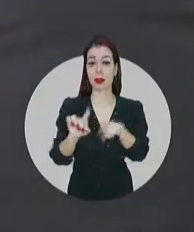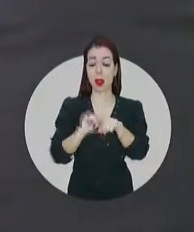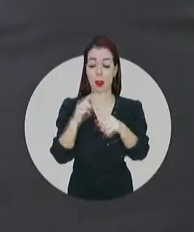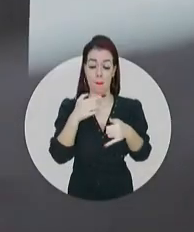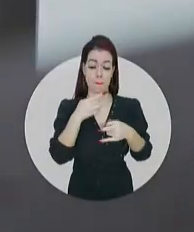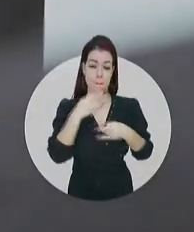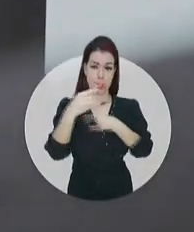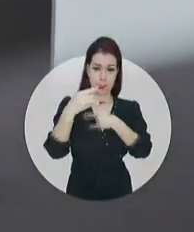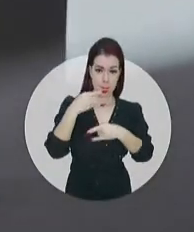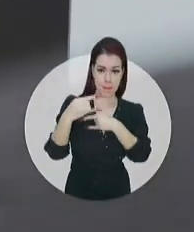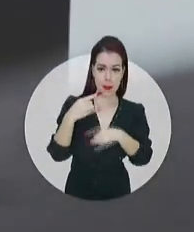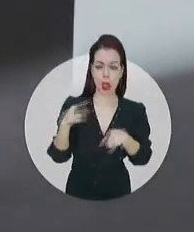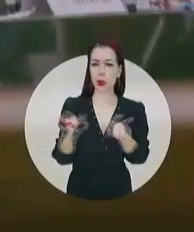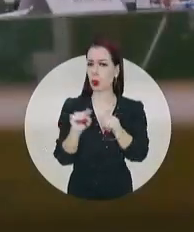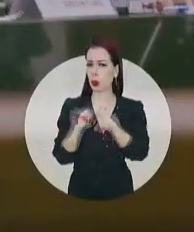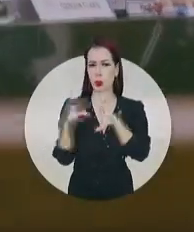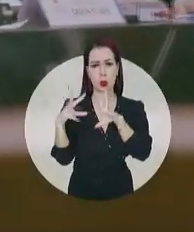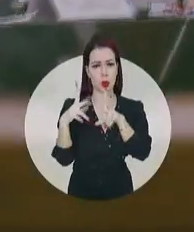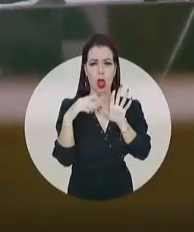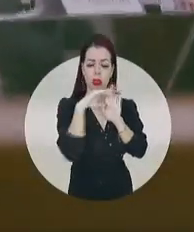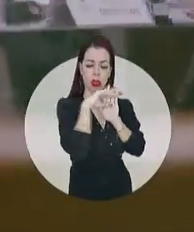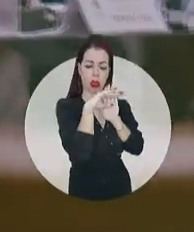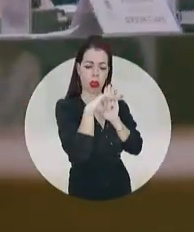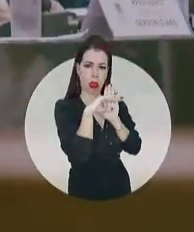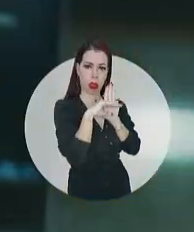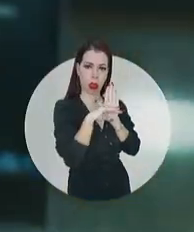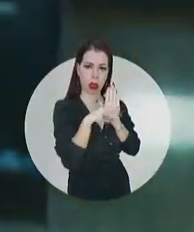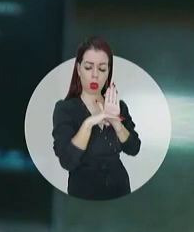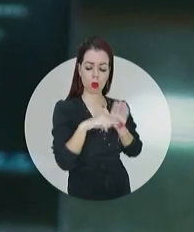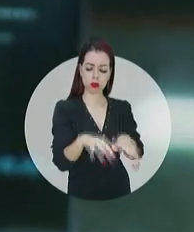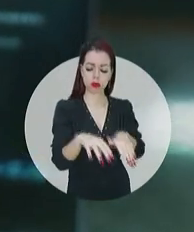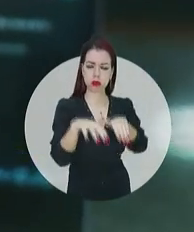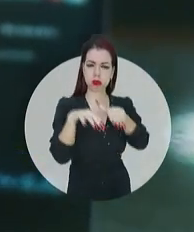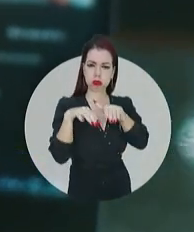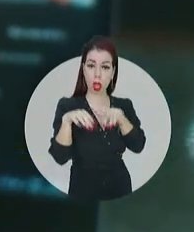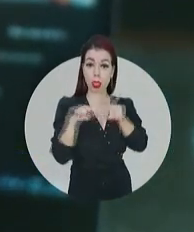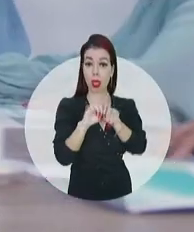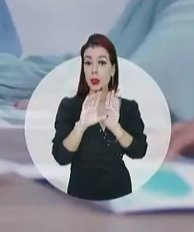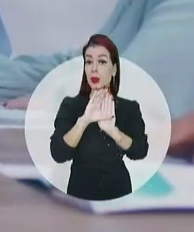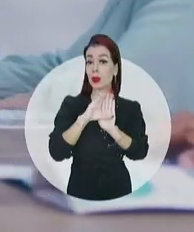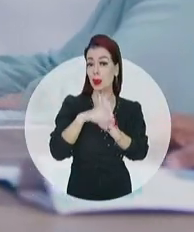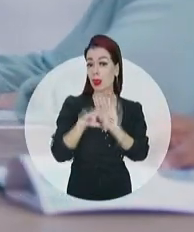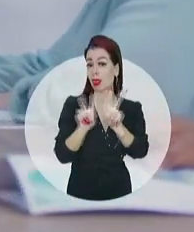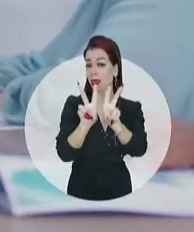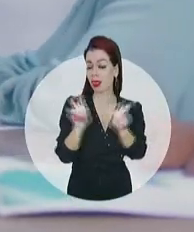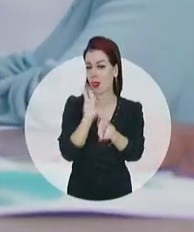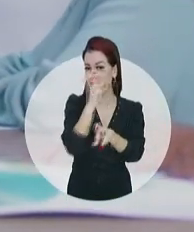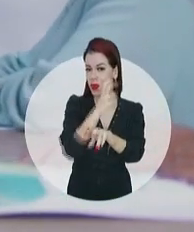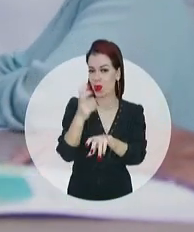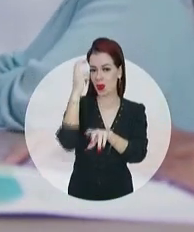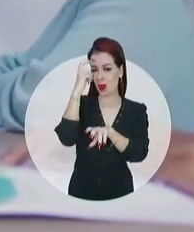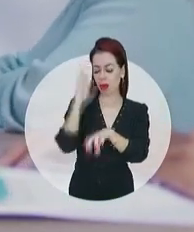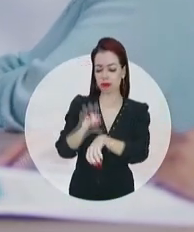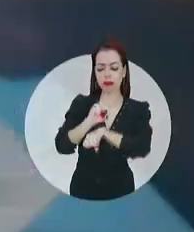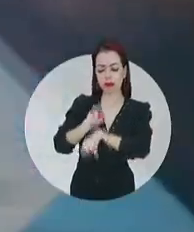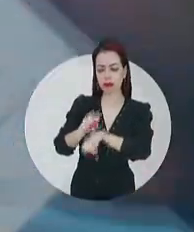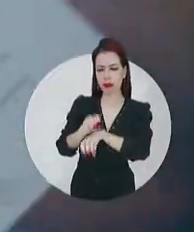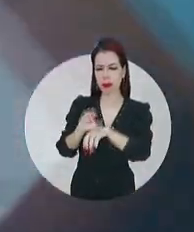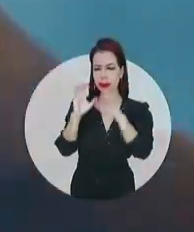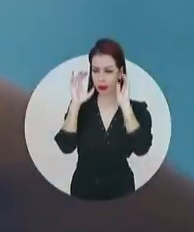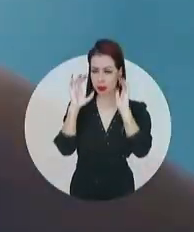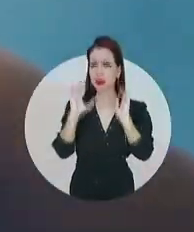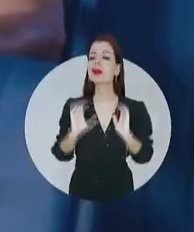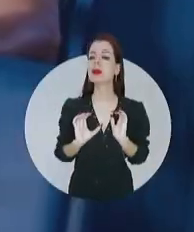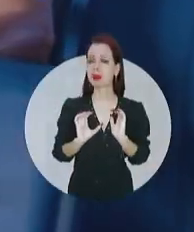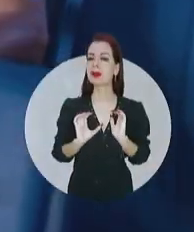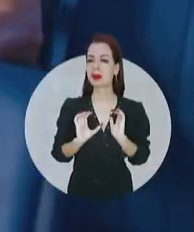estado. Transmissões ao vivo das sessões e audiências, todas as pautas do parlamento, além de conteúdos sobre cultura,